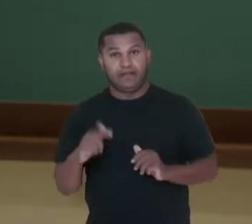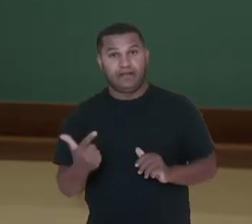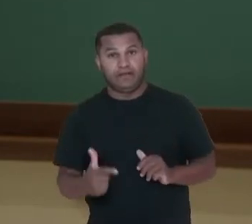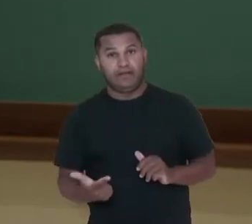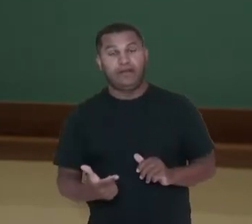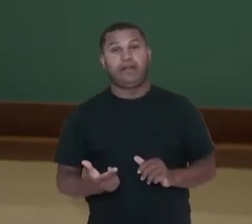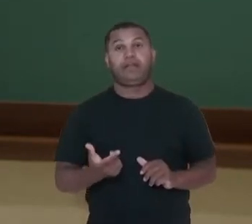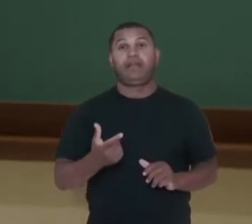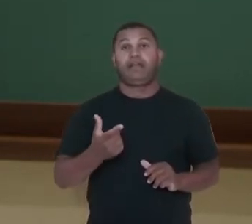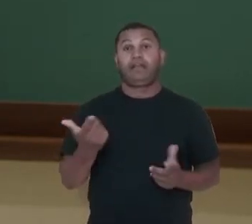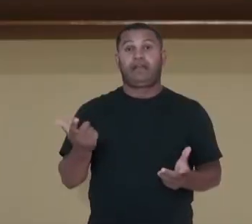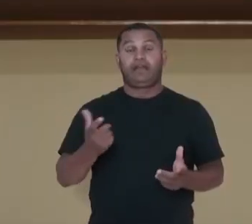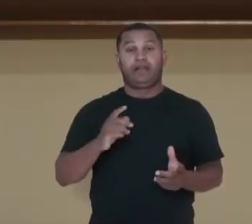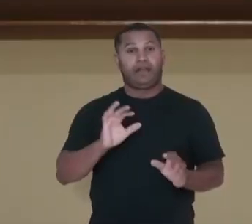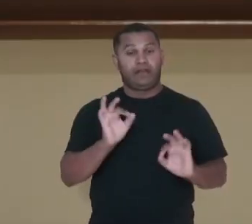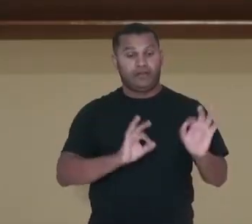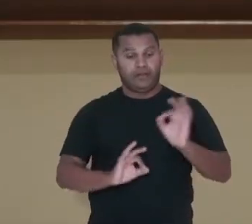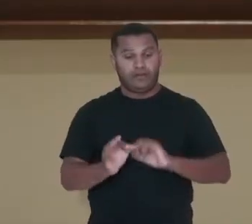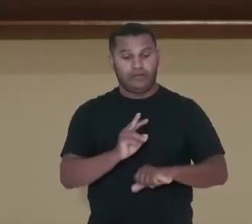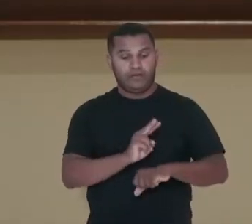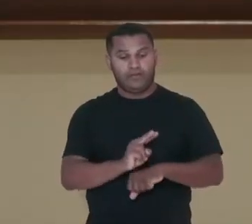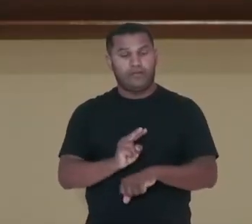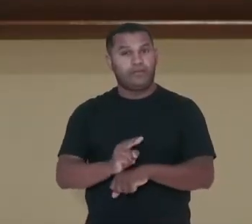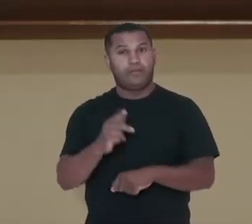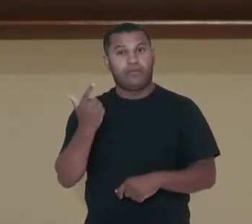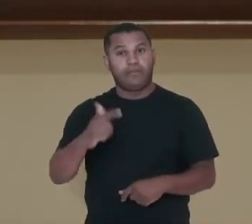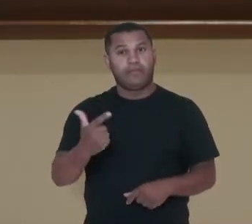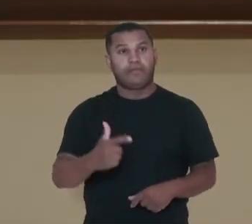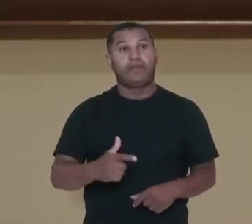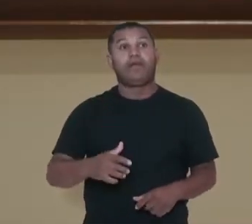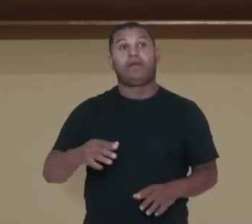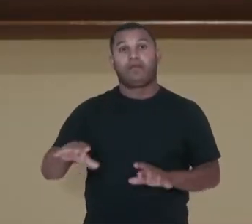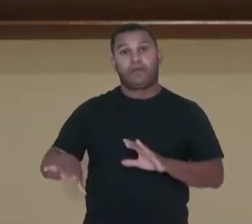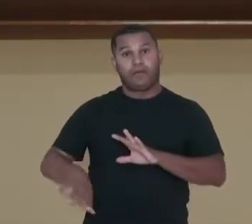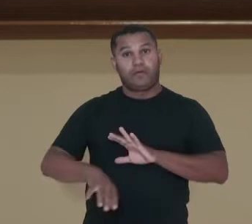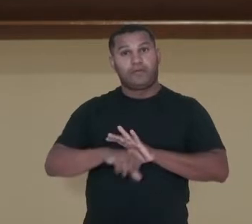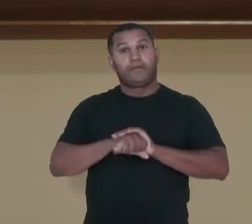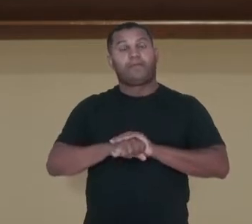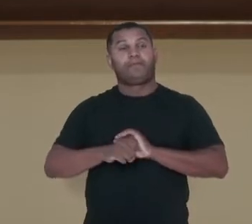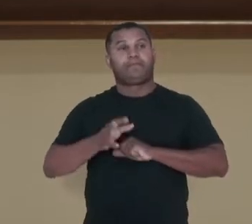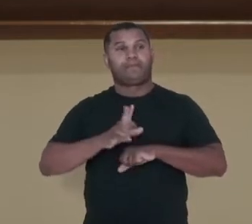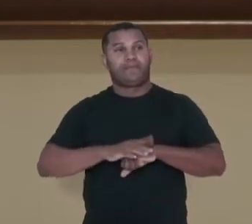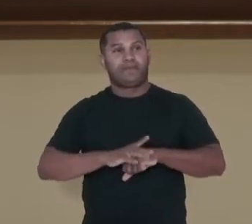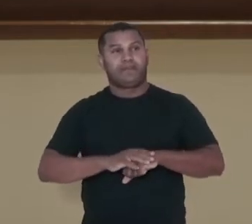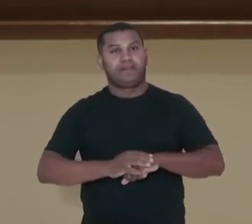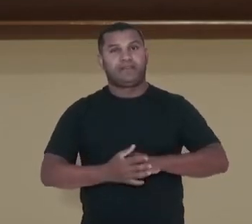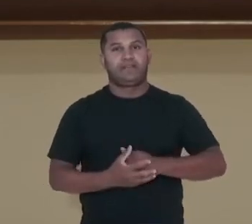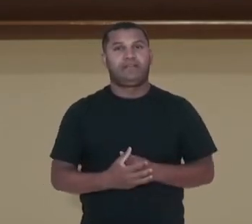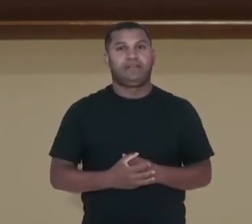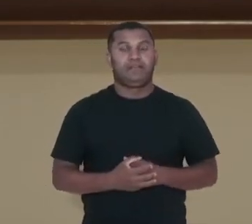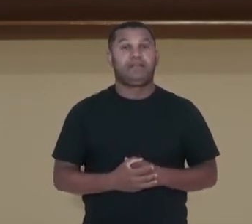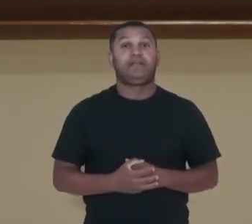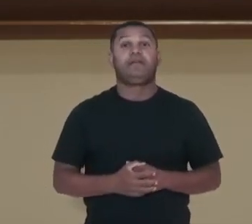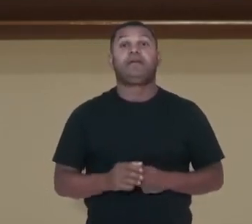do esquistossomo. Um plateuminto capaz de provocar uma doença chamada de